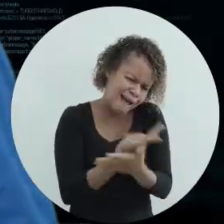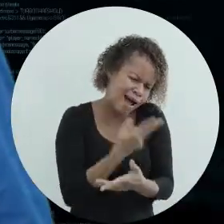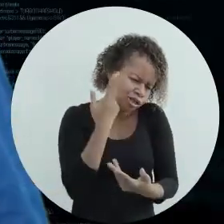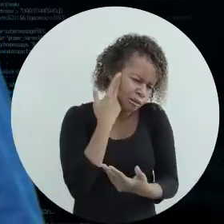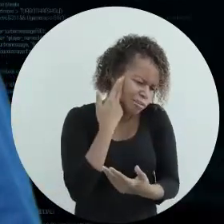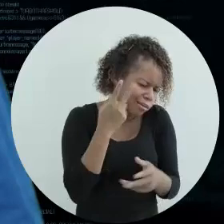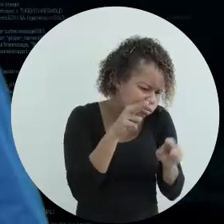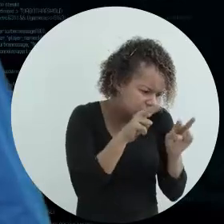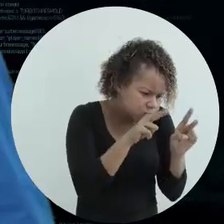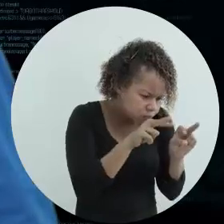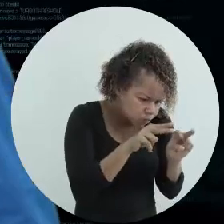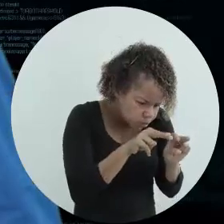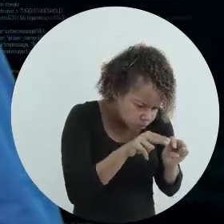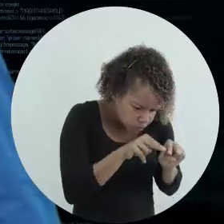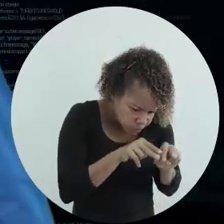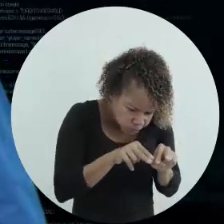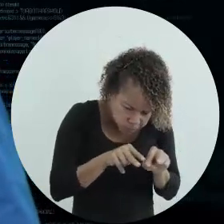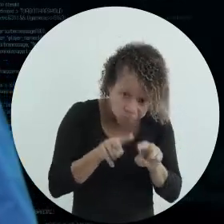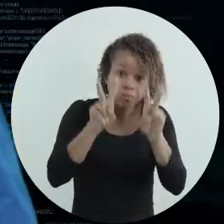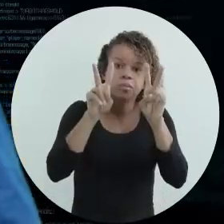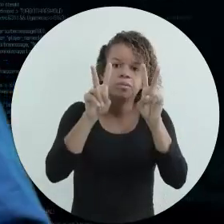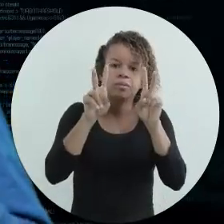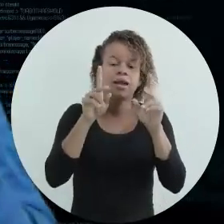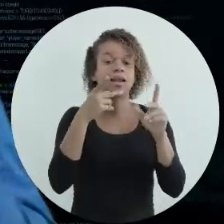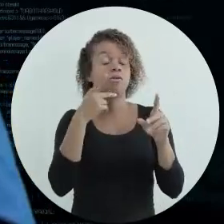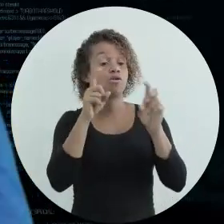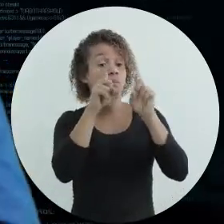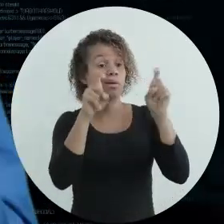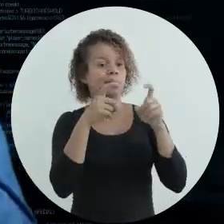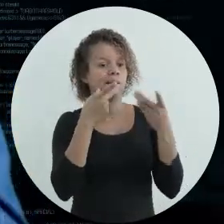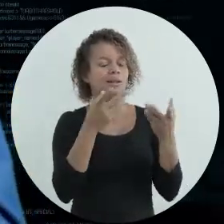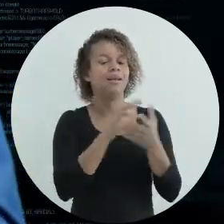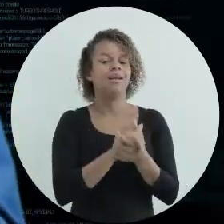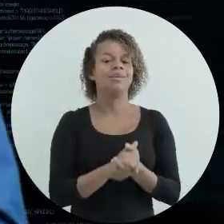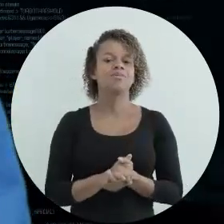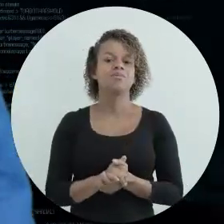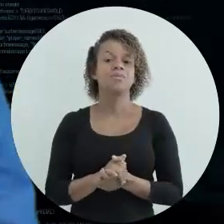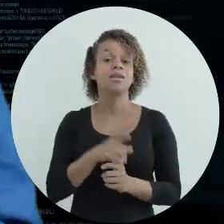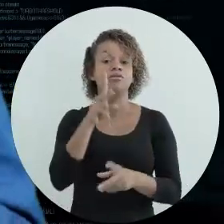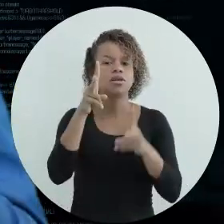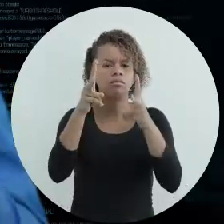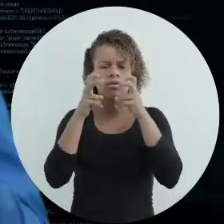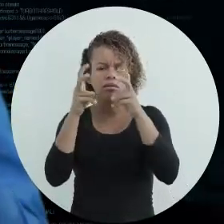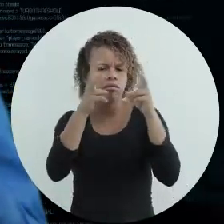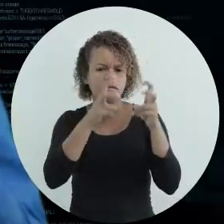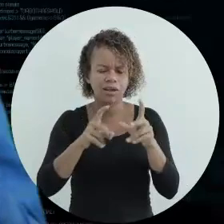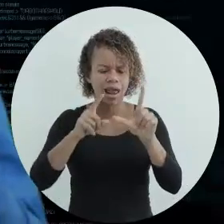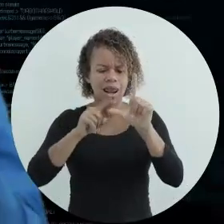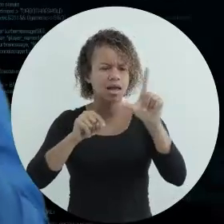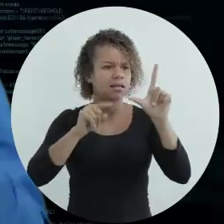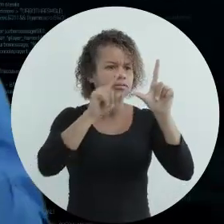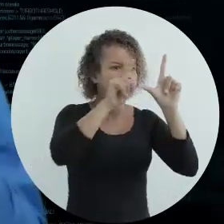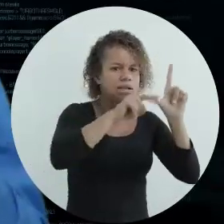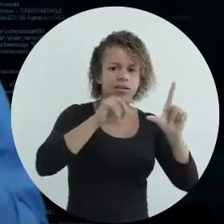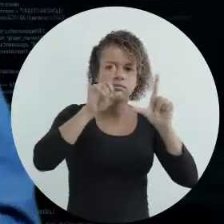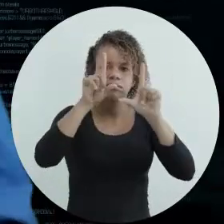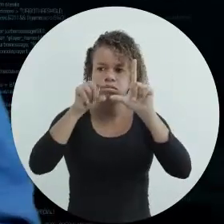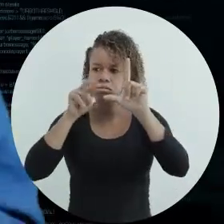exigência que o computador nos solicita, que você verifique letra a letra, que você